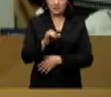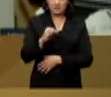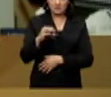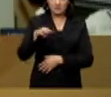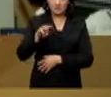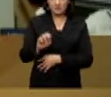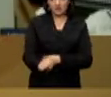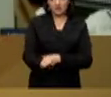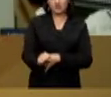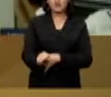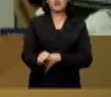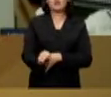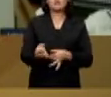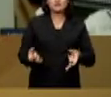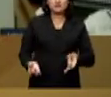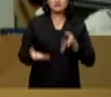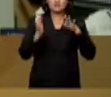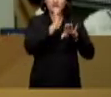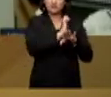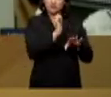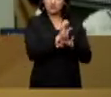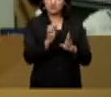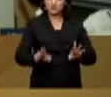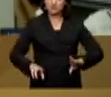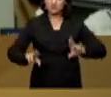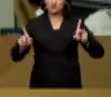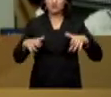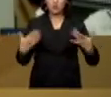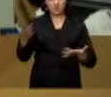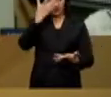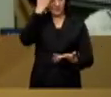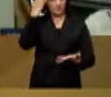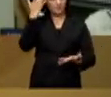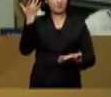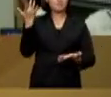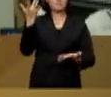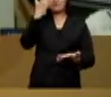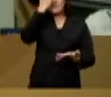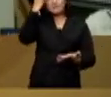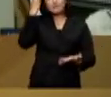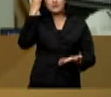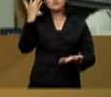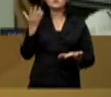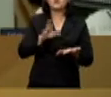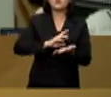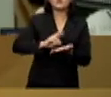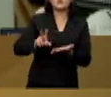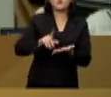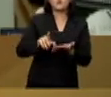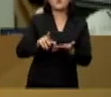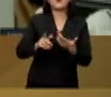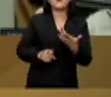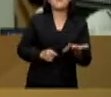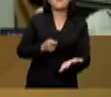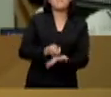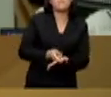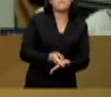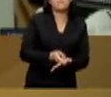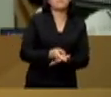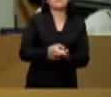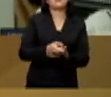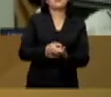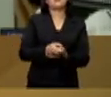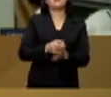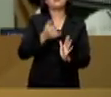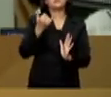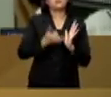operações interestaduais às situações em que o consumidor final destinatário não fosse contribuinte habitual do imposto. Não há inovação, vez